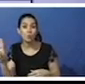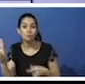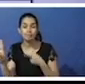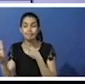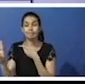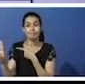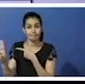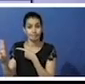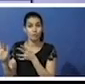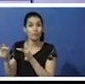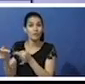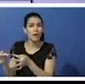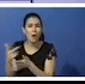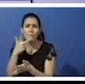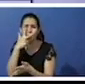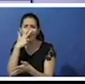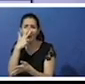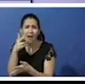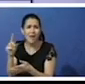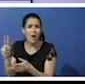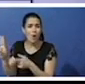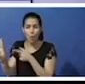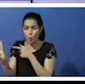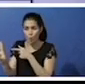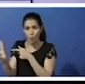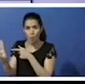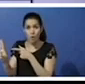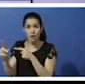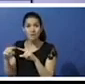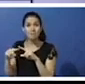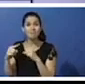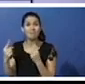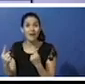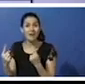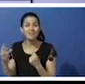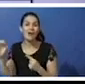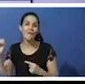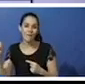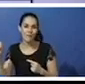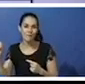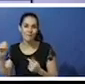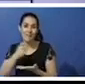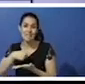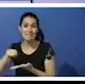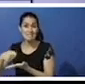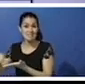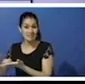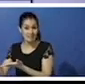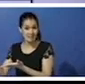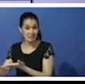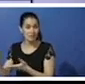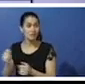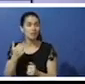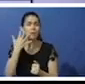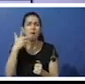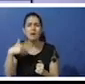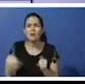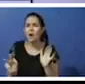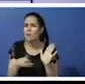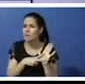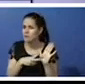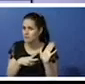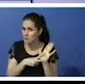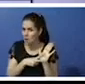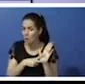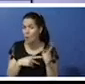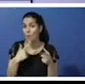Na pronúncia, na oralidade, sai som do U, tá? Então, aqui é para a criança prestar atenção